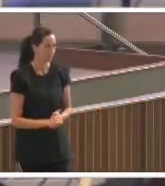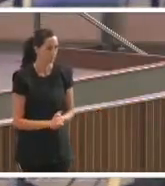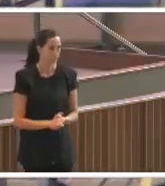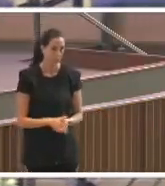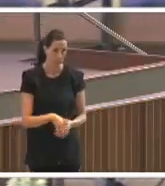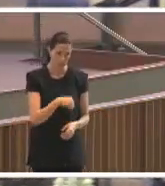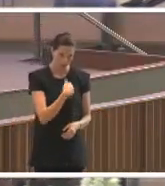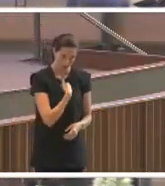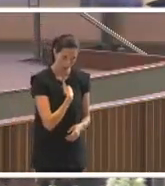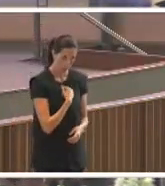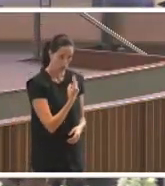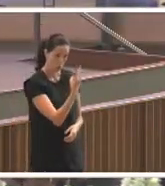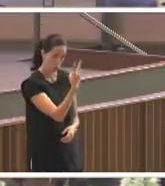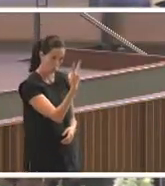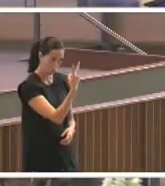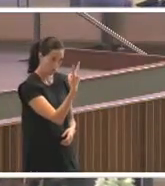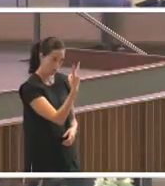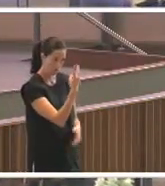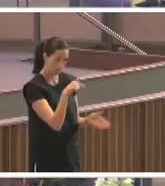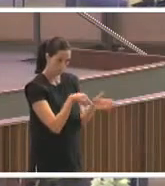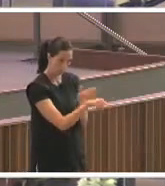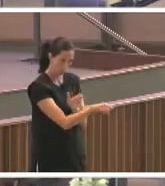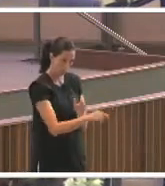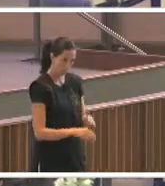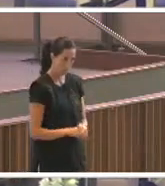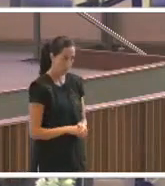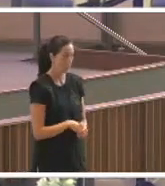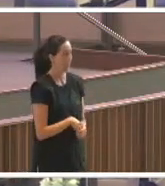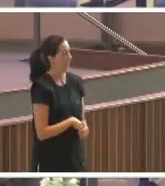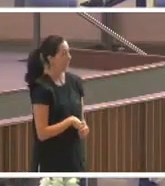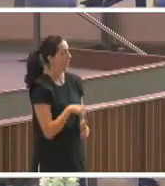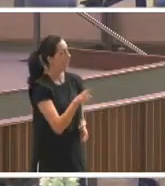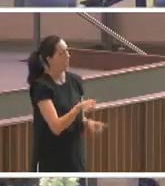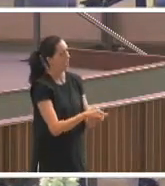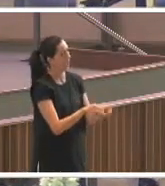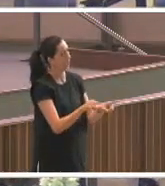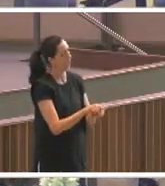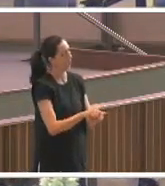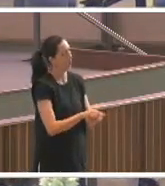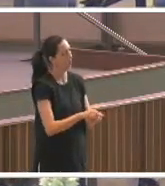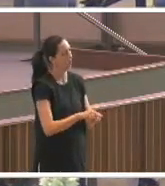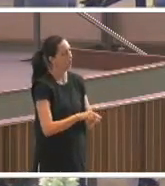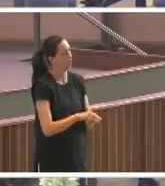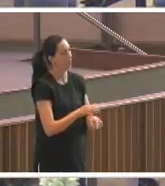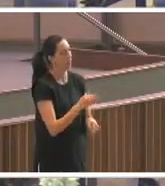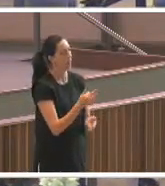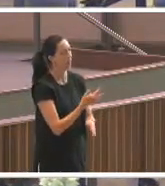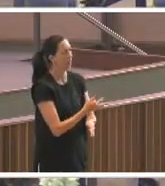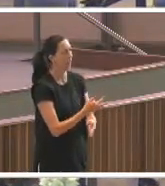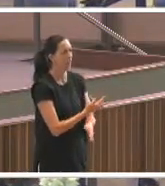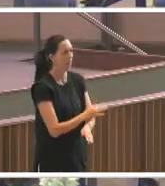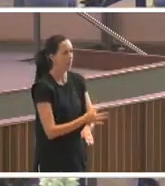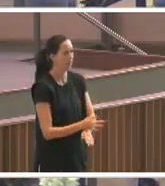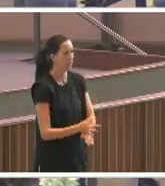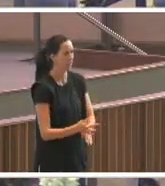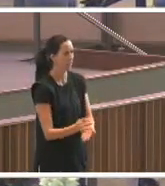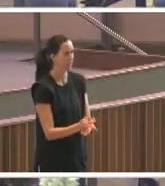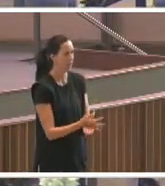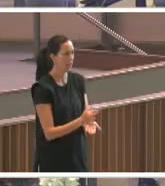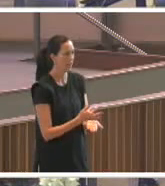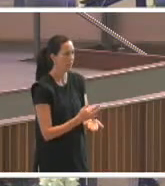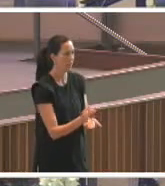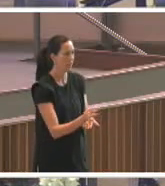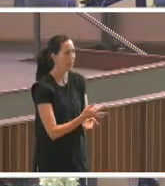2 perguntas. Você já viu que esse sermão tem lição de casa, né? Você tem que escrever uma lista de pessoas que